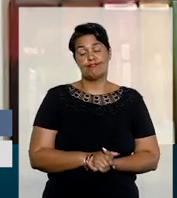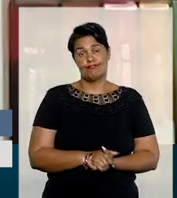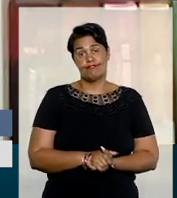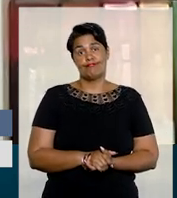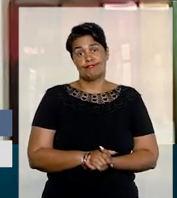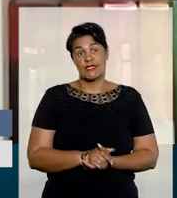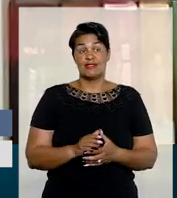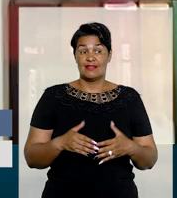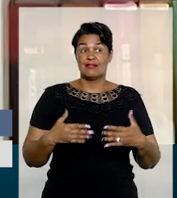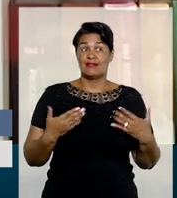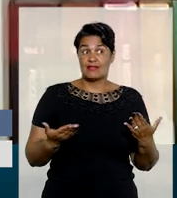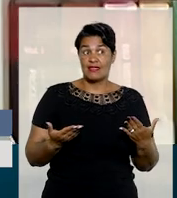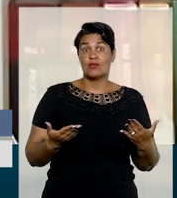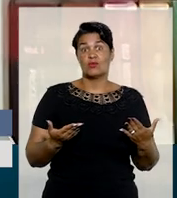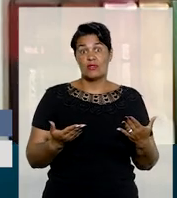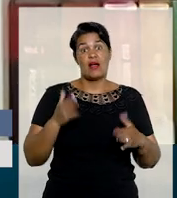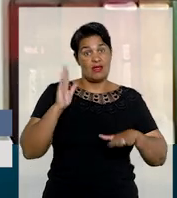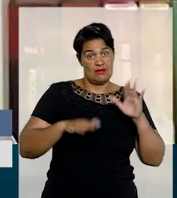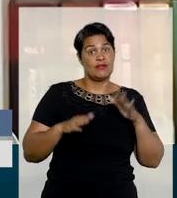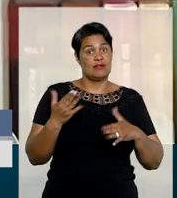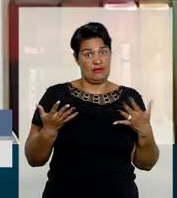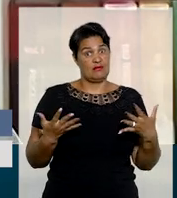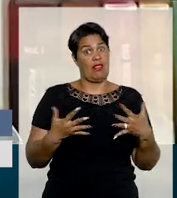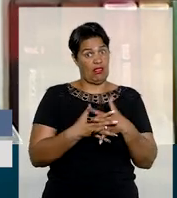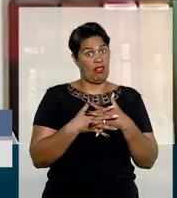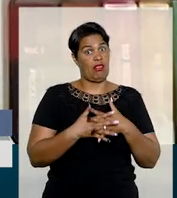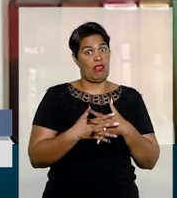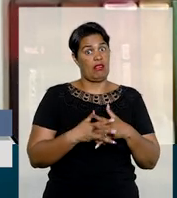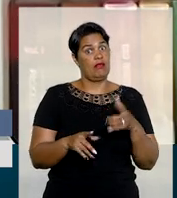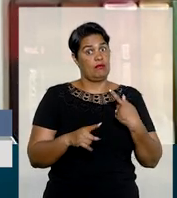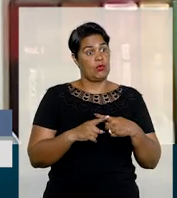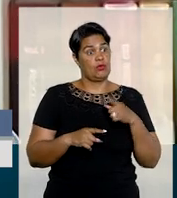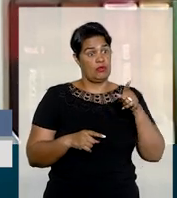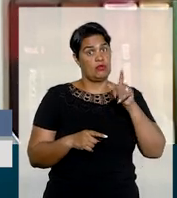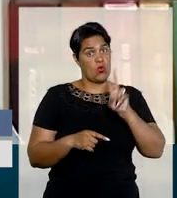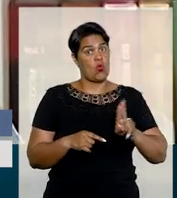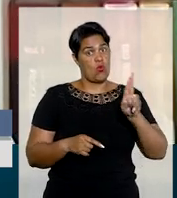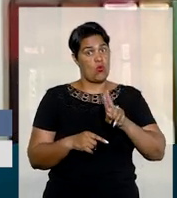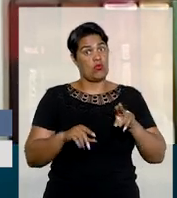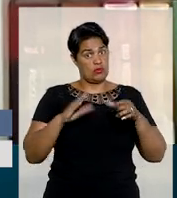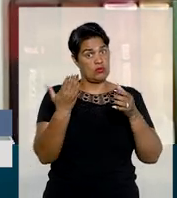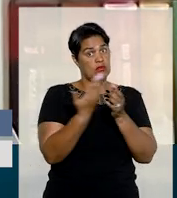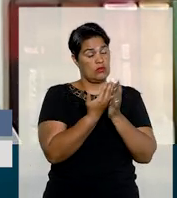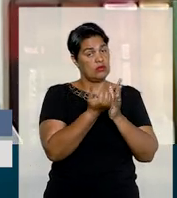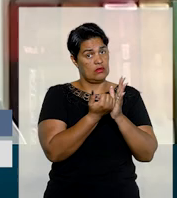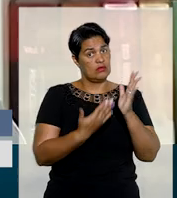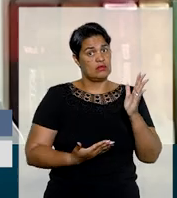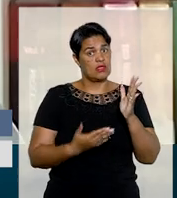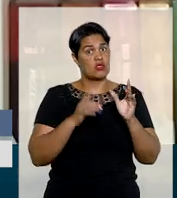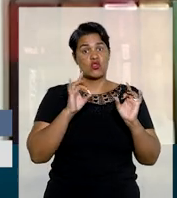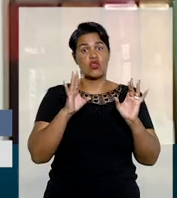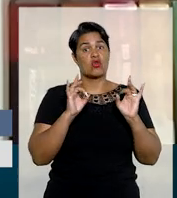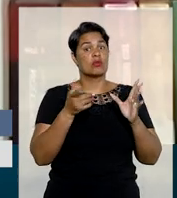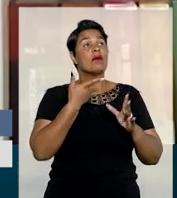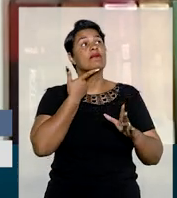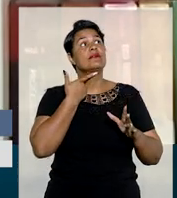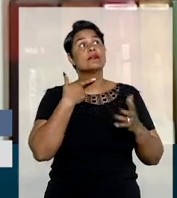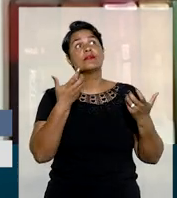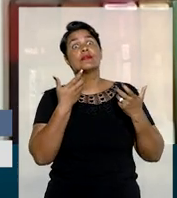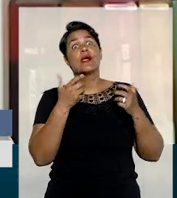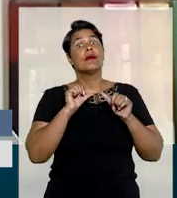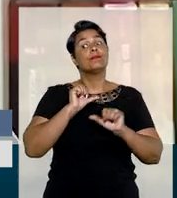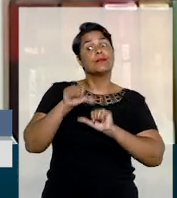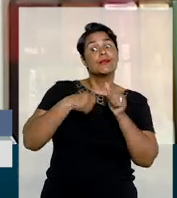de recurso, né? Então, ela se serve de forma equivocada desse recurso para motivar